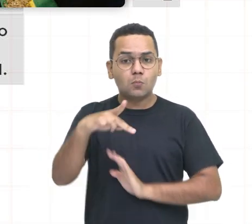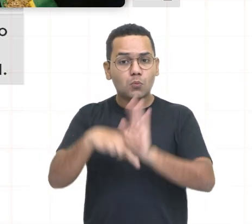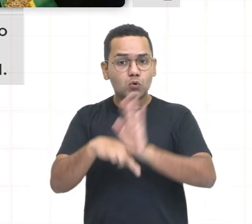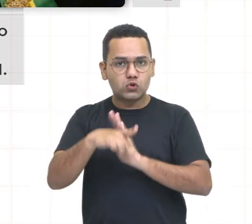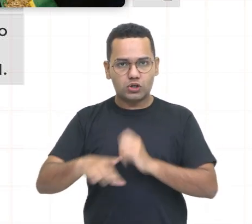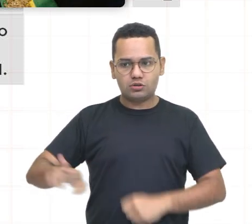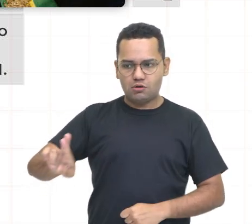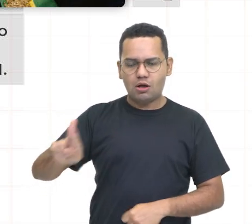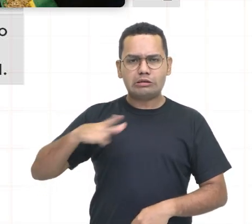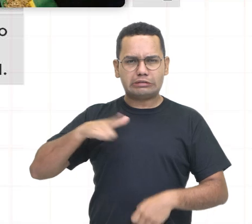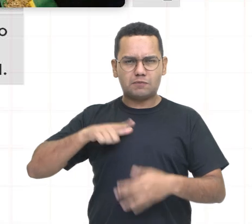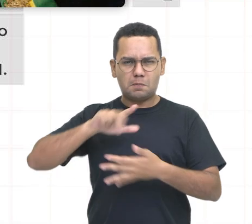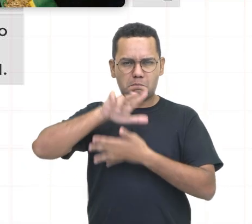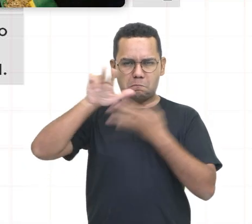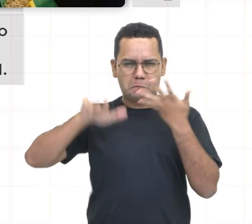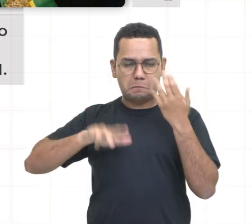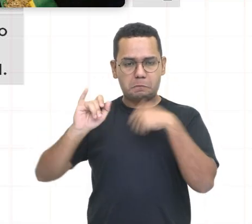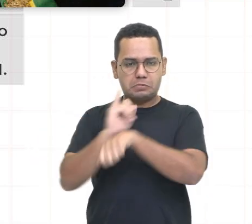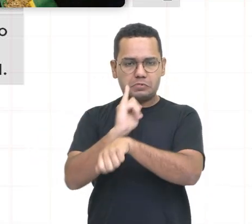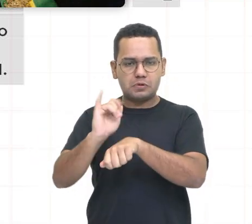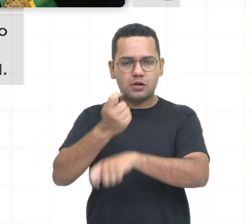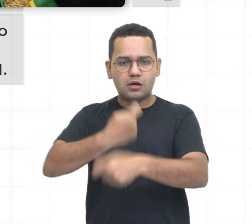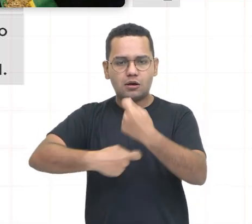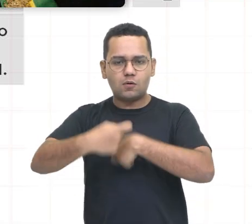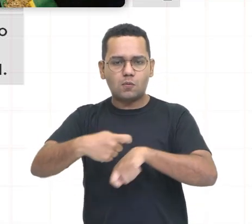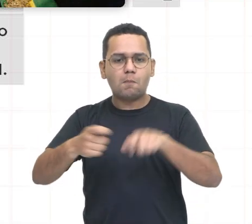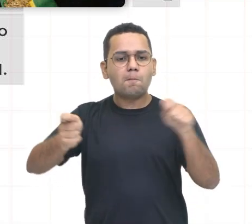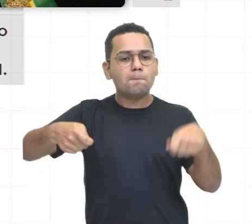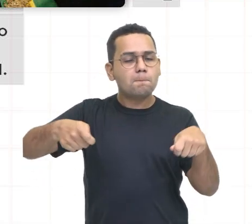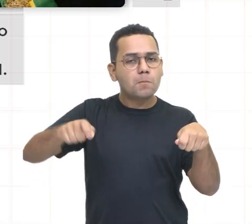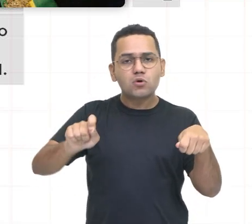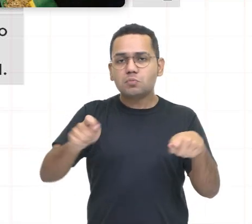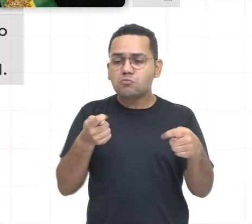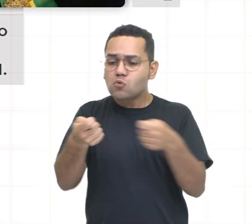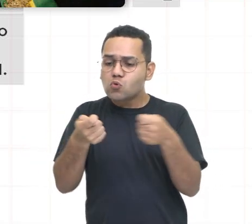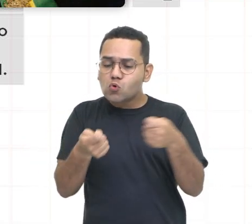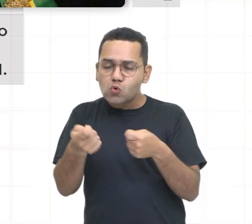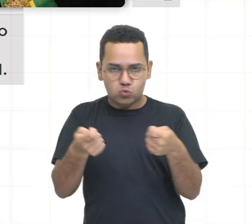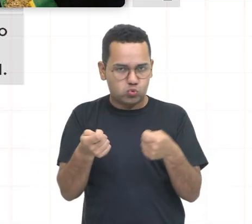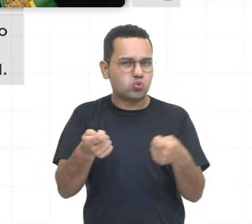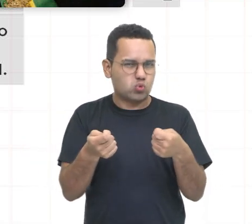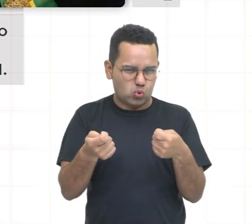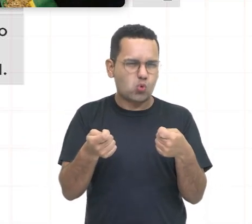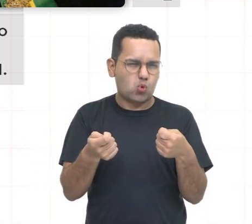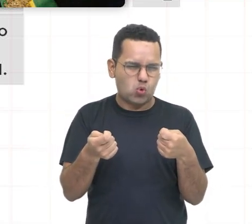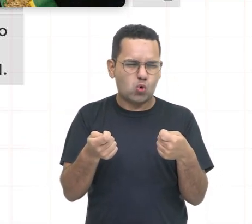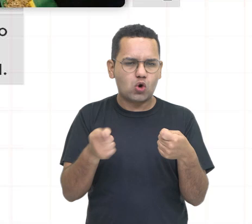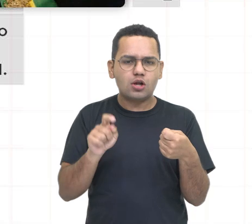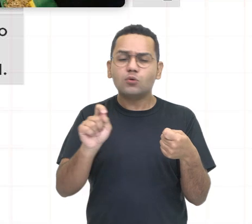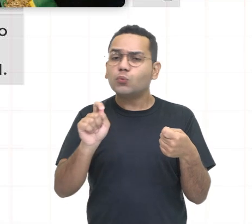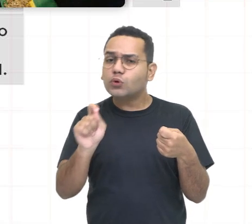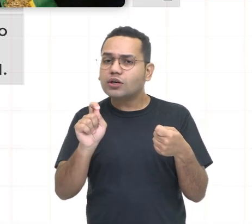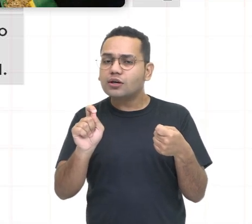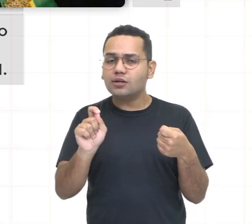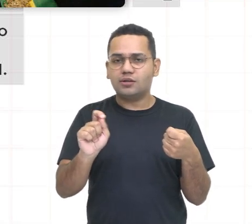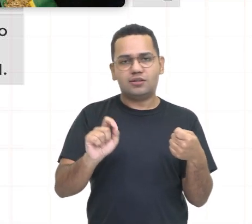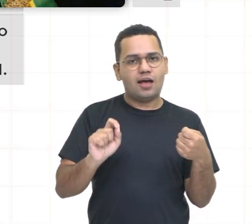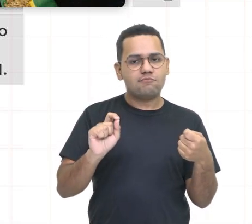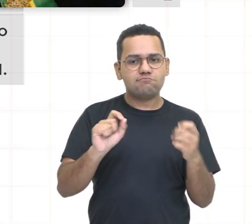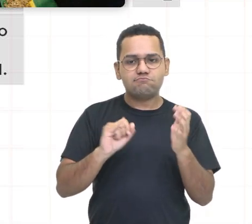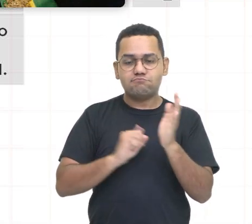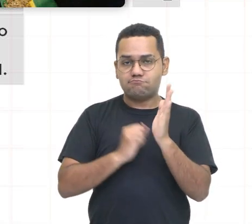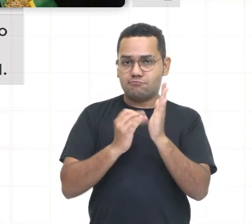né, econômicas destinadas a estabilizar a moeda e controlar aquilo que chamamos de